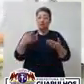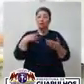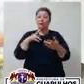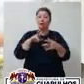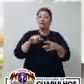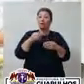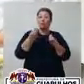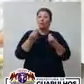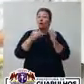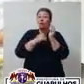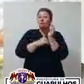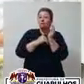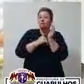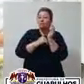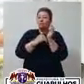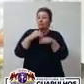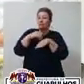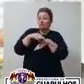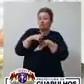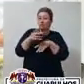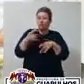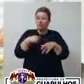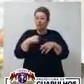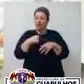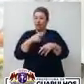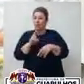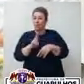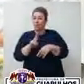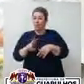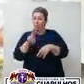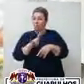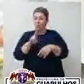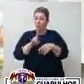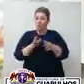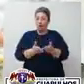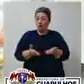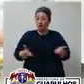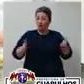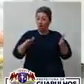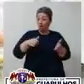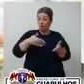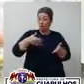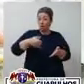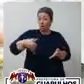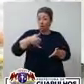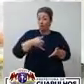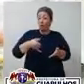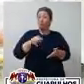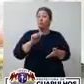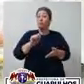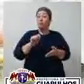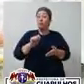E aí, qual que vai ser o segredo aqui? A Maru, ela não está usando uma forma untada com óleo.